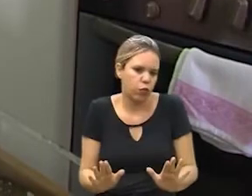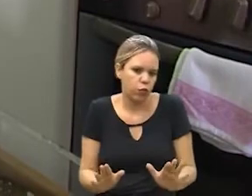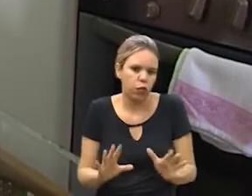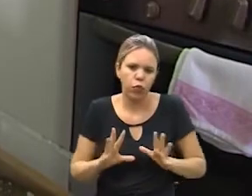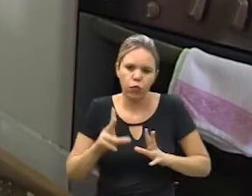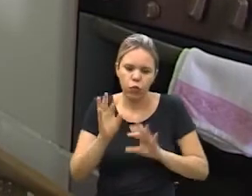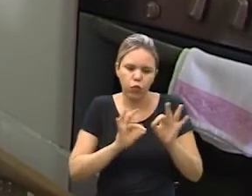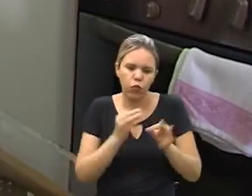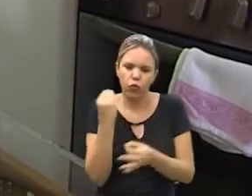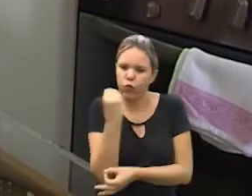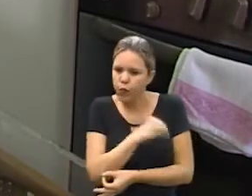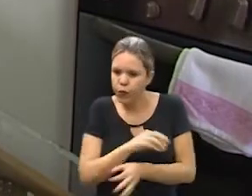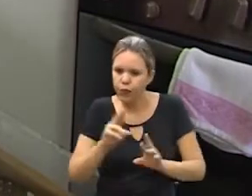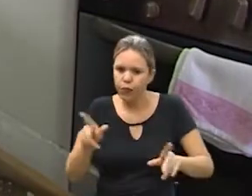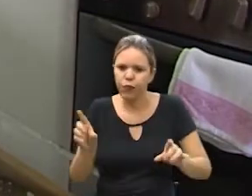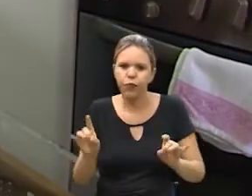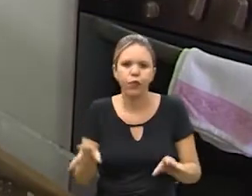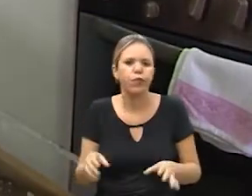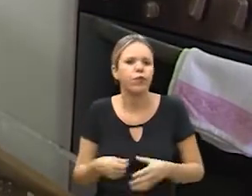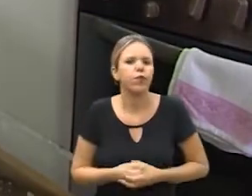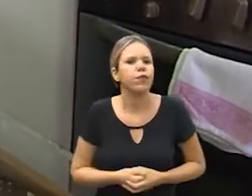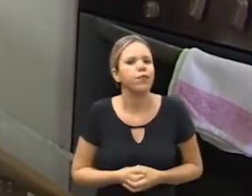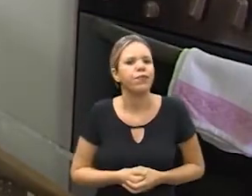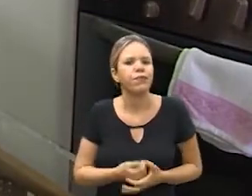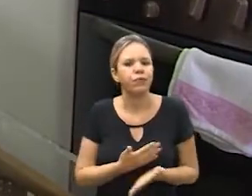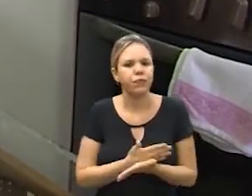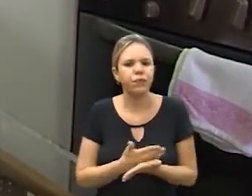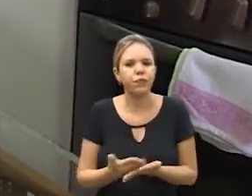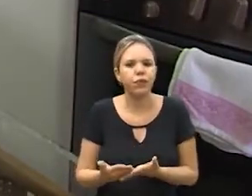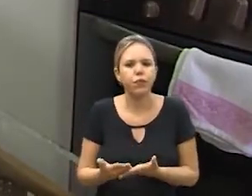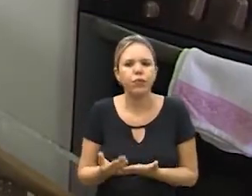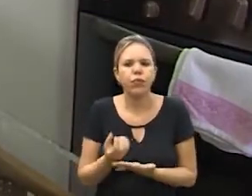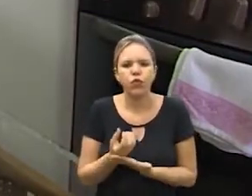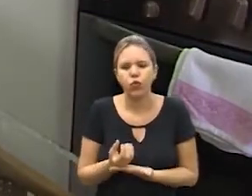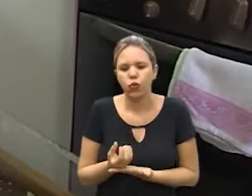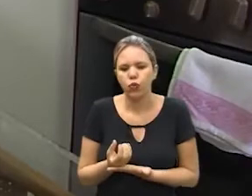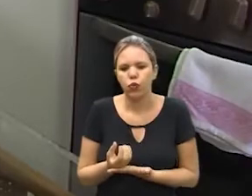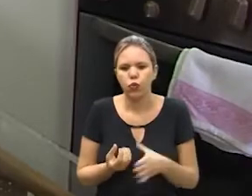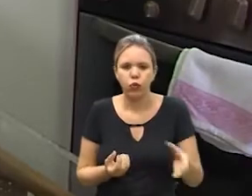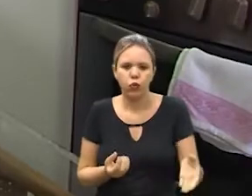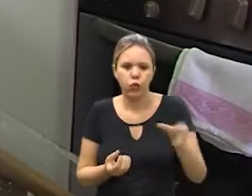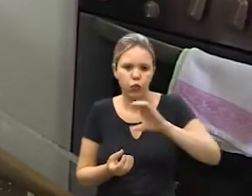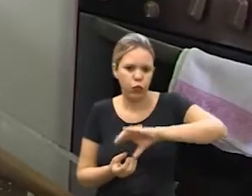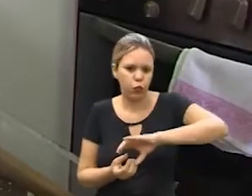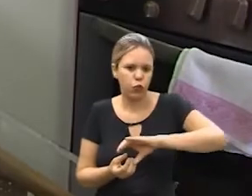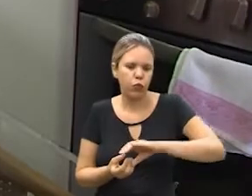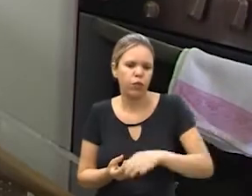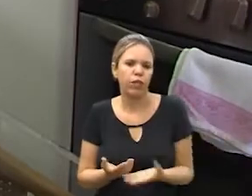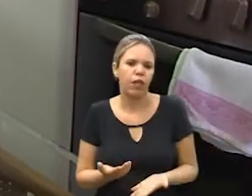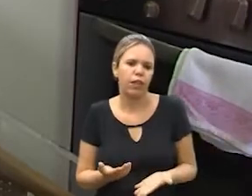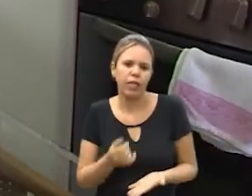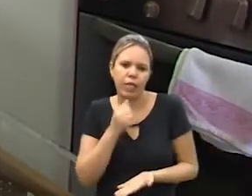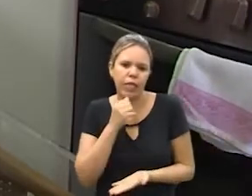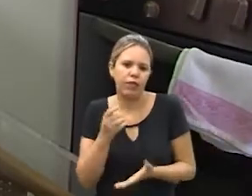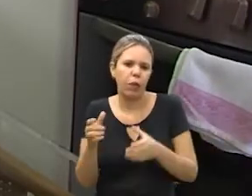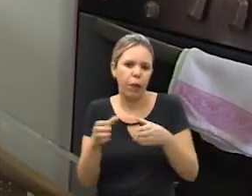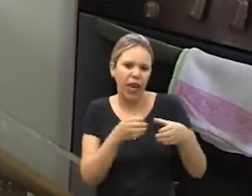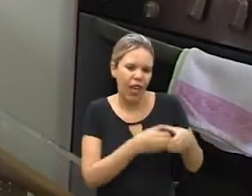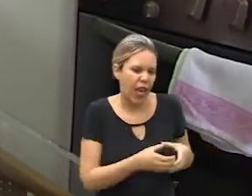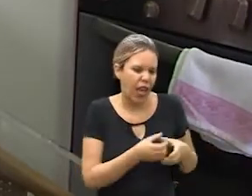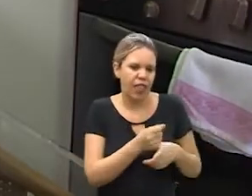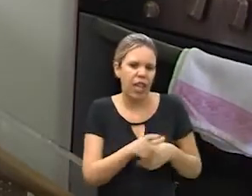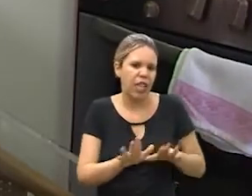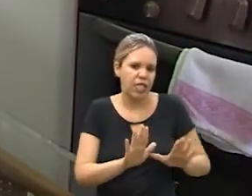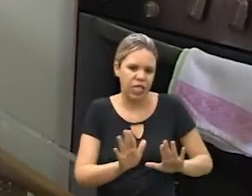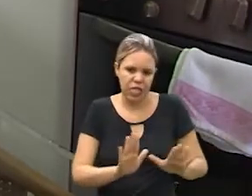Então, tem todo um charme diferente. Começar pela taça? Então você pega... Ai, Thaís, eu não vou alugar taça, eu quero receber... Ah, pega a tacinha